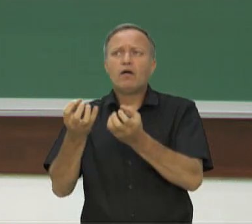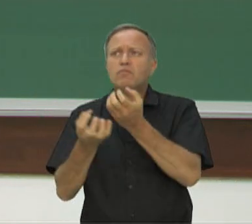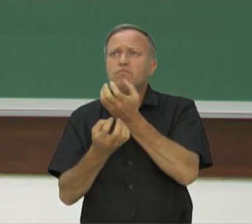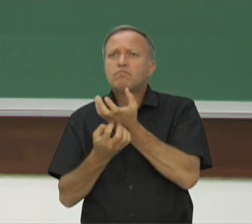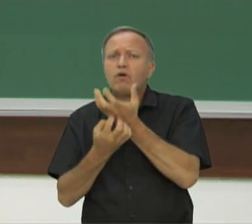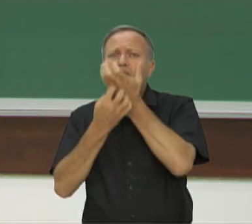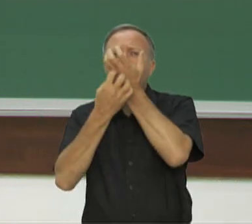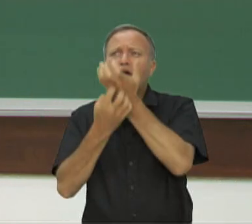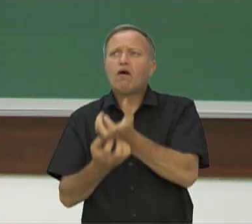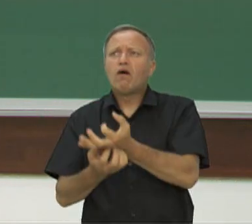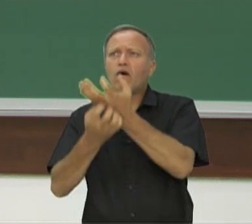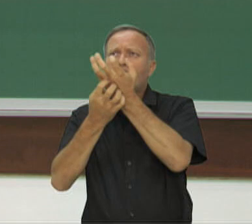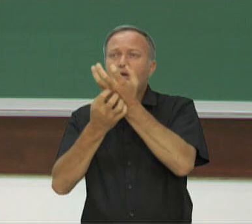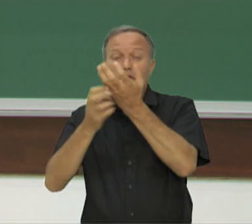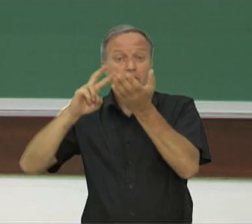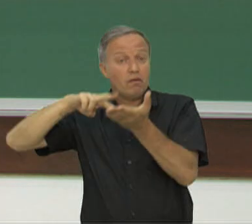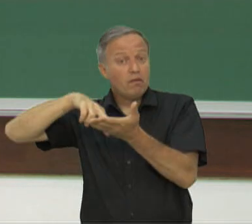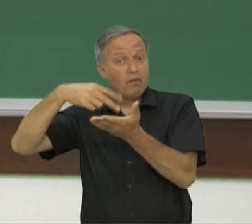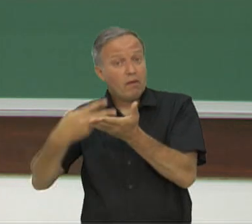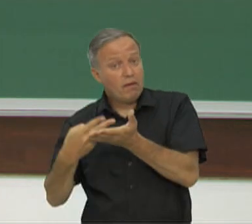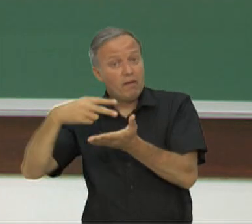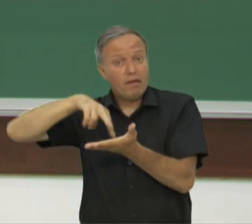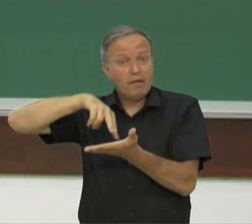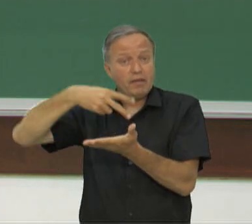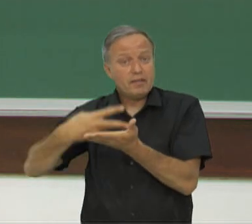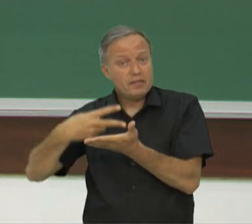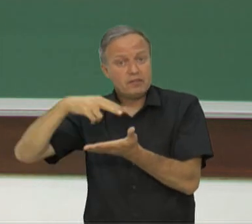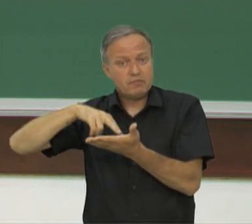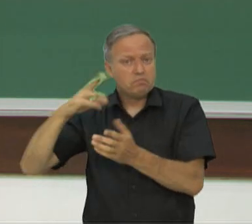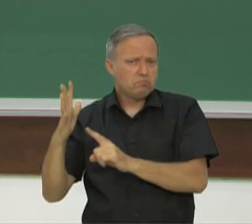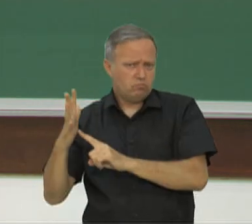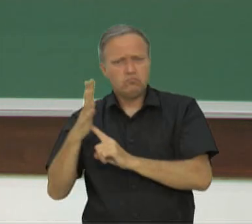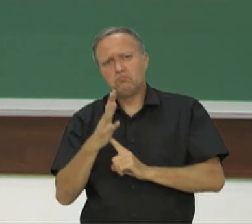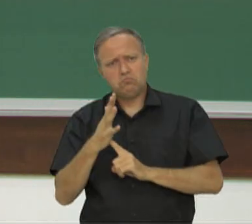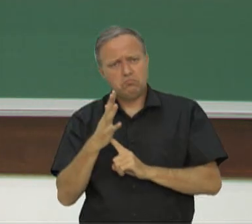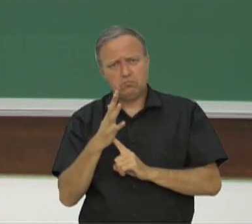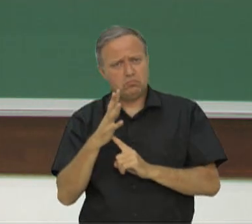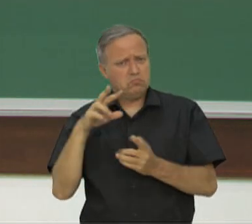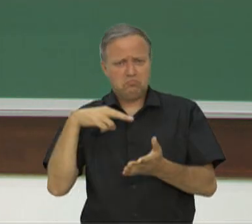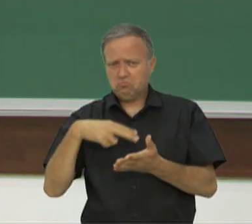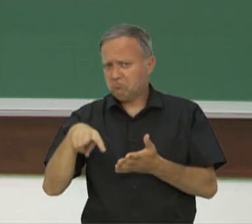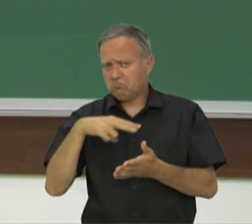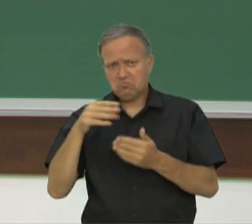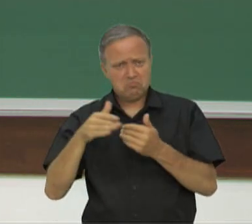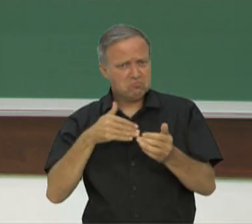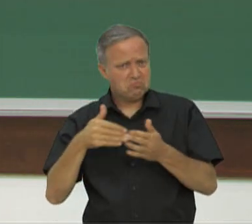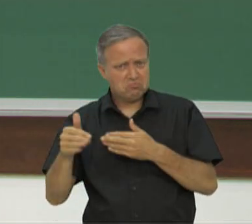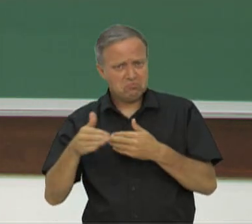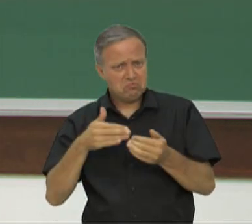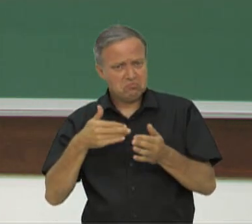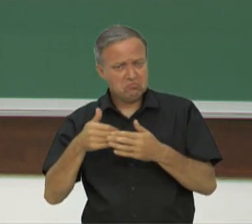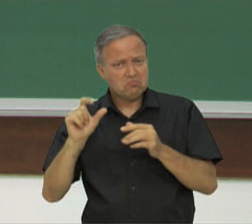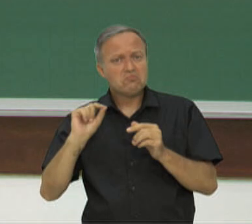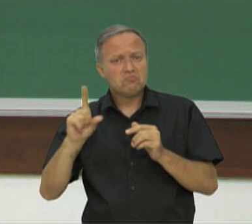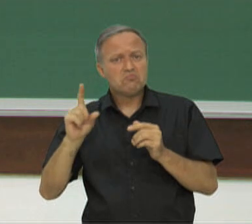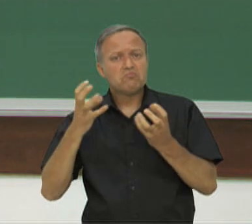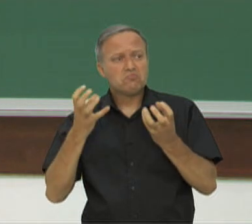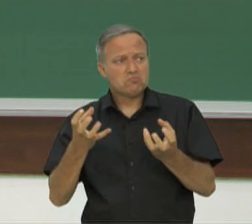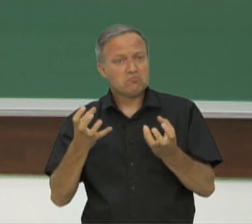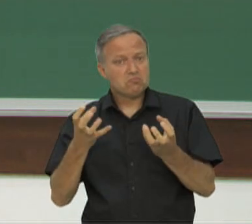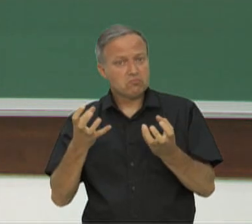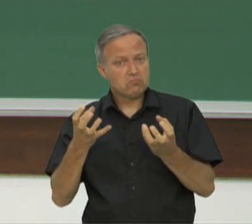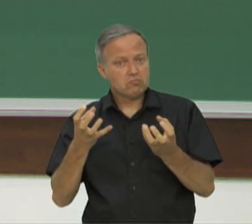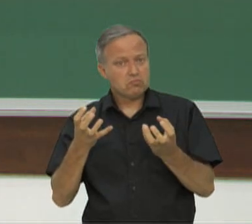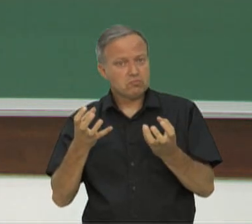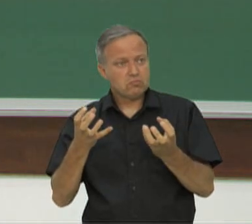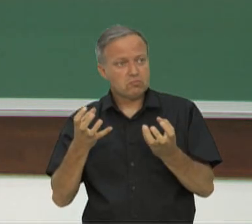uma performance? Estão. Estão apresentando alguma coisa? Estão. Ele tem algum intuito com isso?